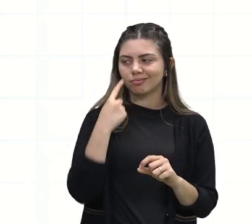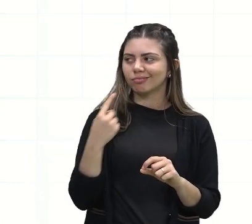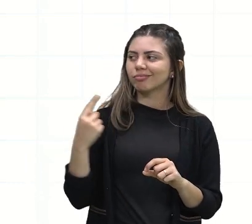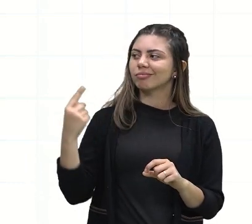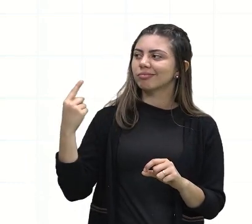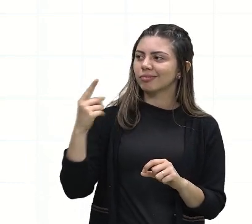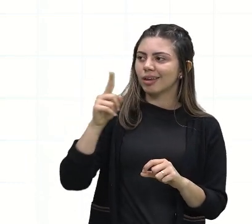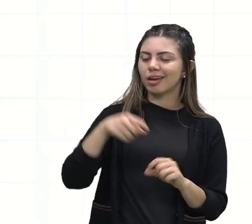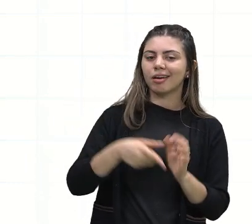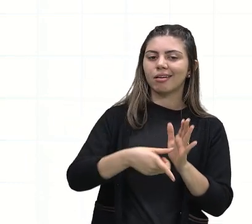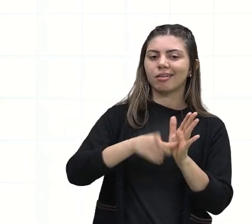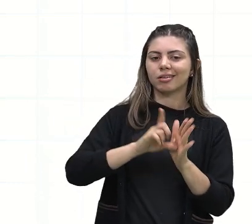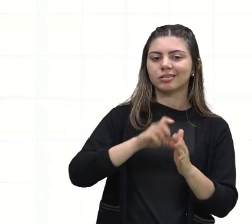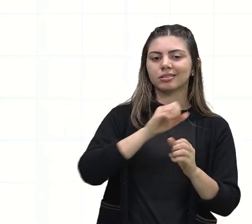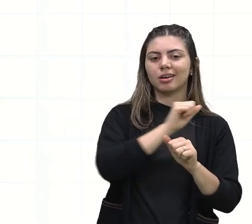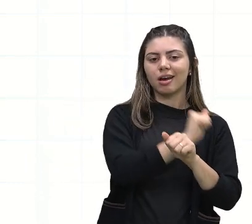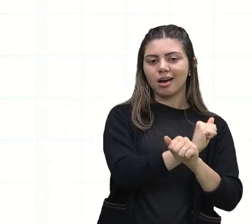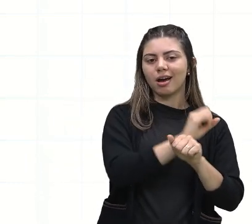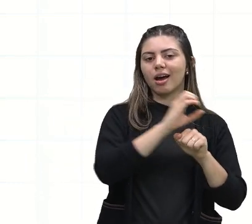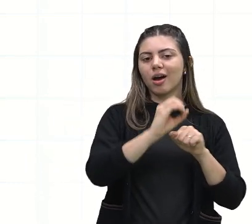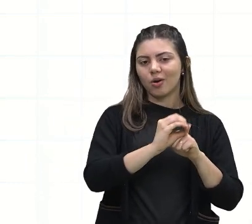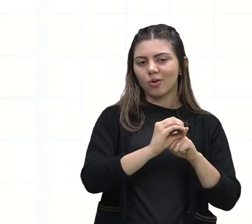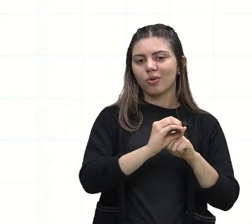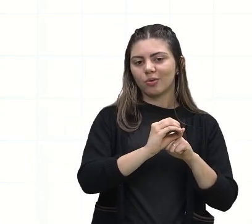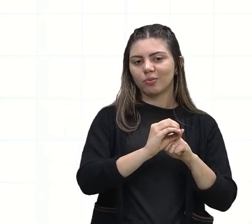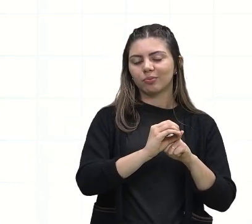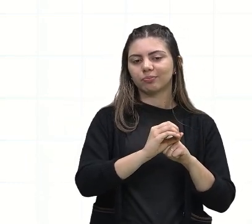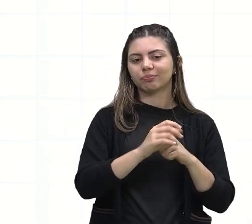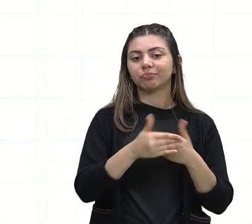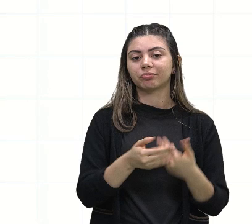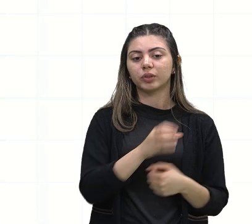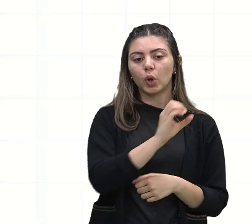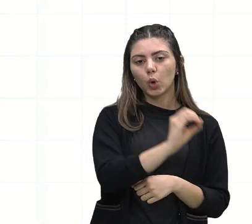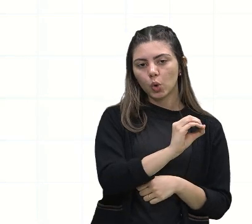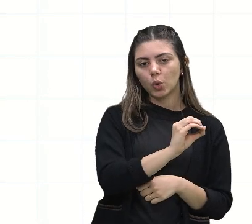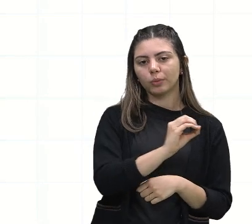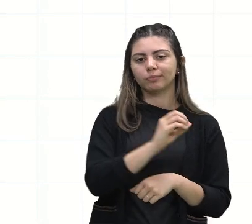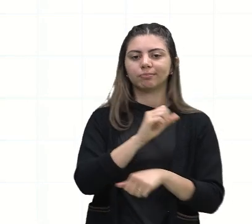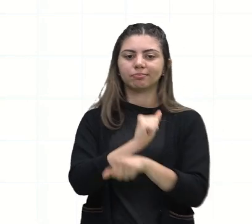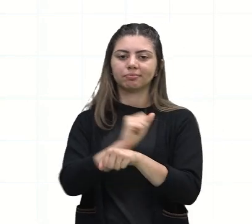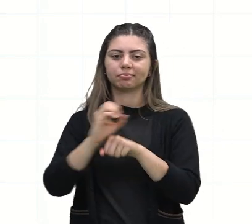O artigo, está aqui ele presente. O rádio, a rádio.